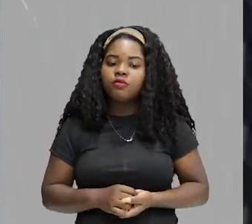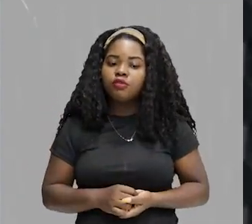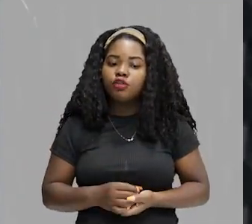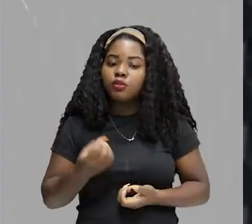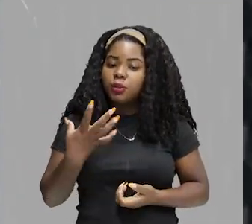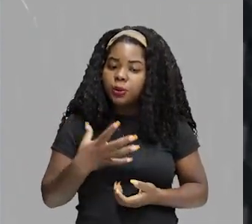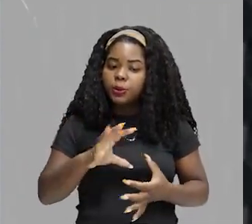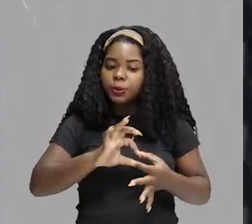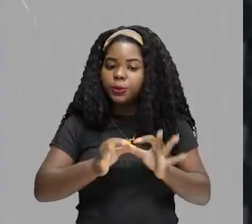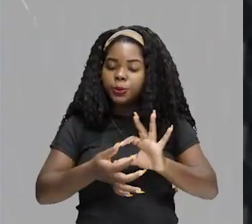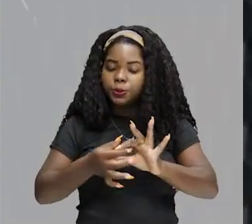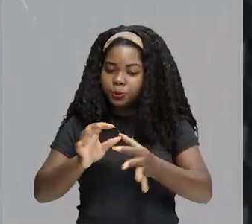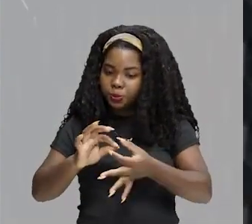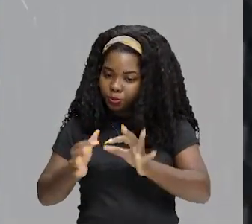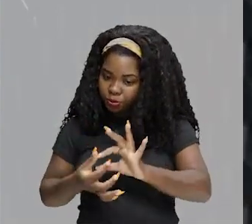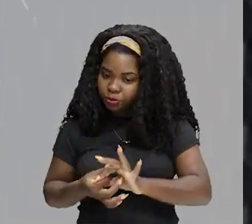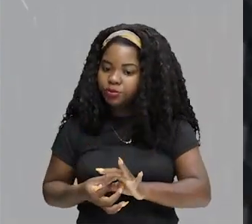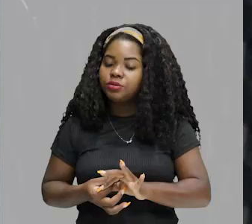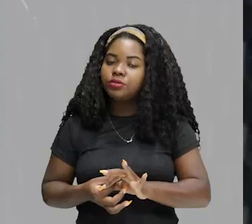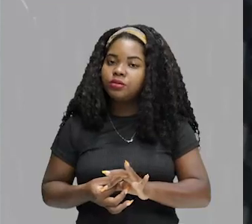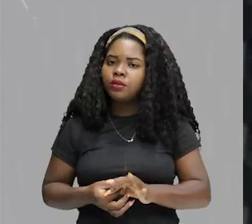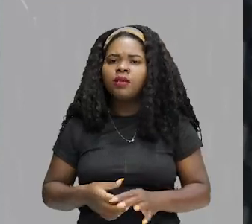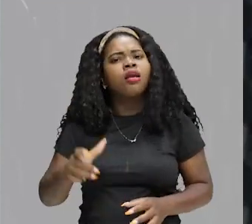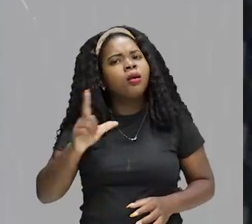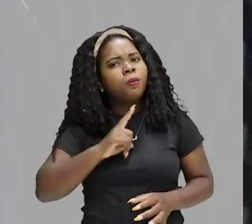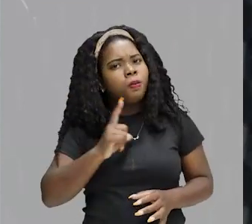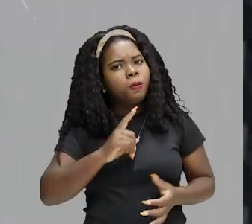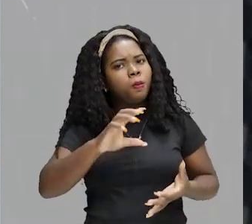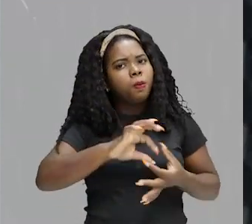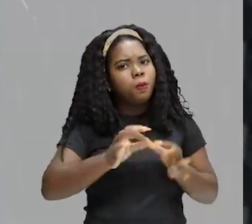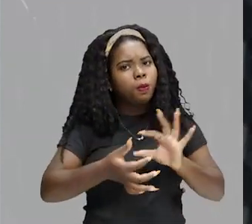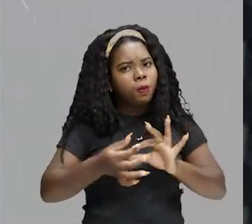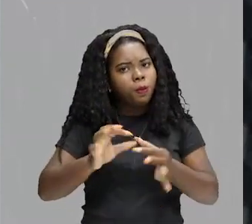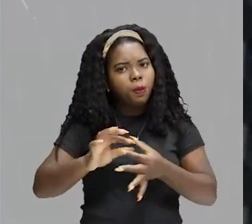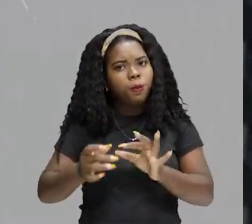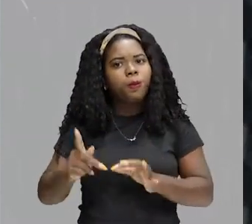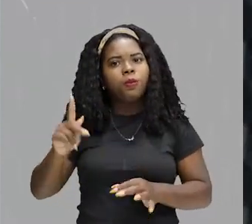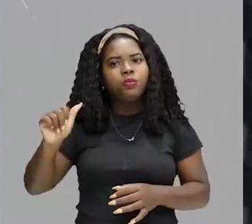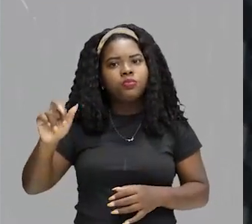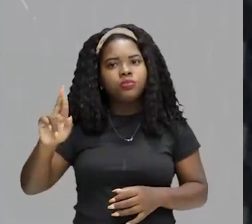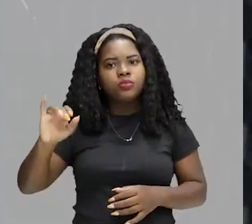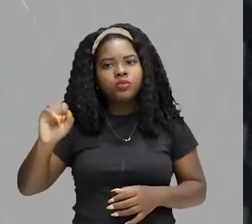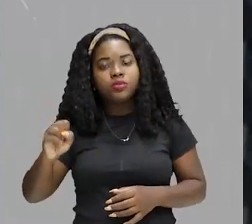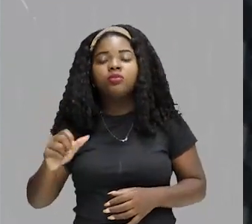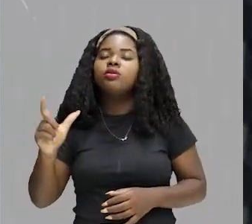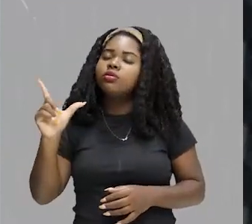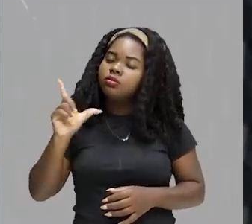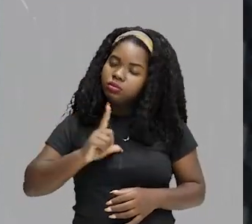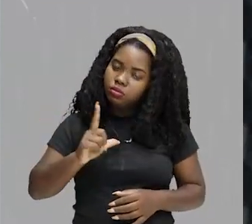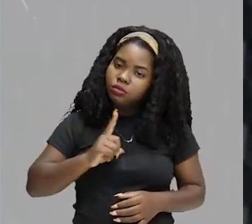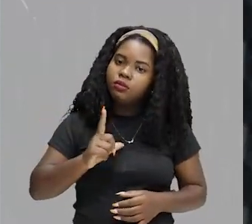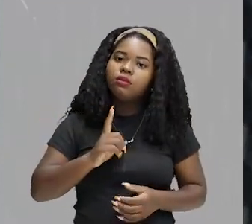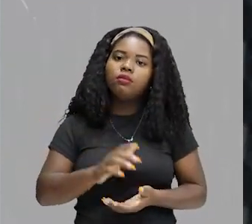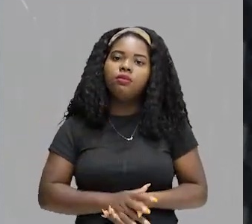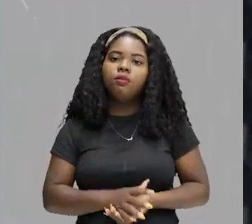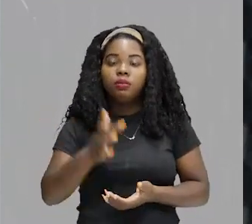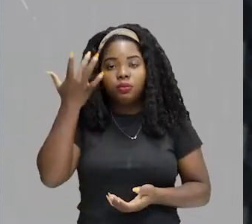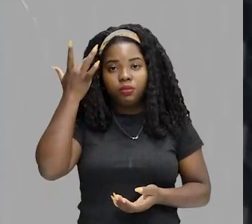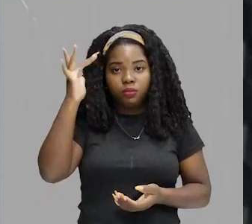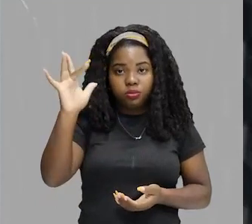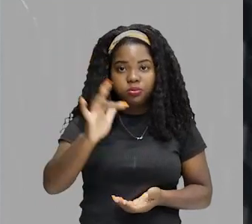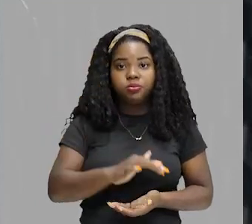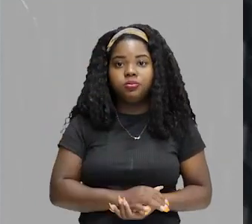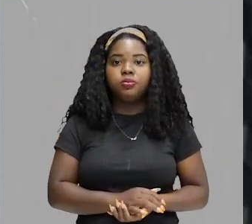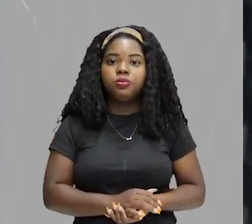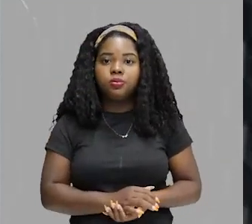para os Jogos Olímpicos. Tanto que entrou aos Jogos... Professor, vai ter nos Jogos de Paris 2024? Vai ter. Se vai ter numa outra, não se sabe. As modalidades,